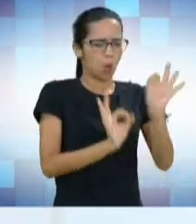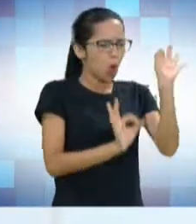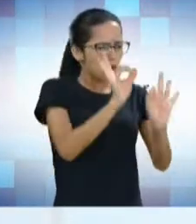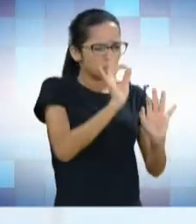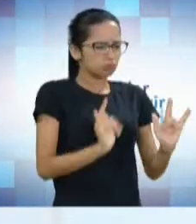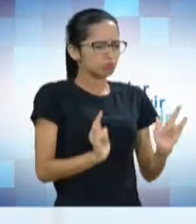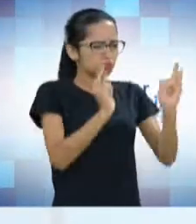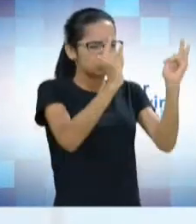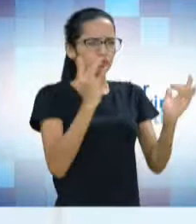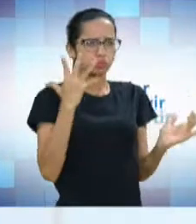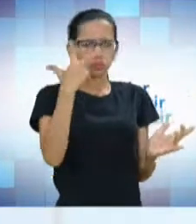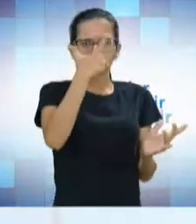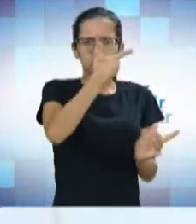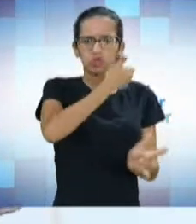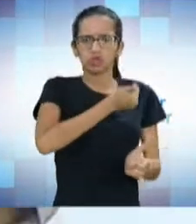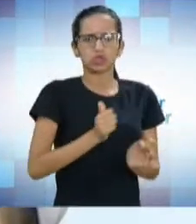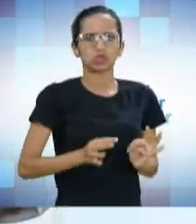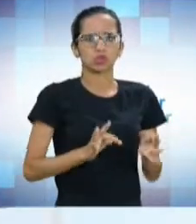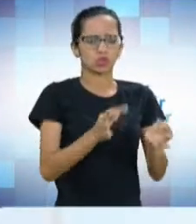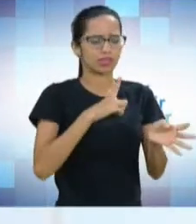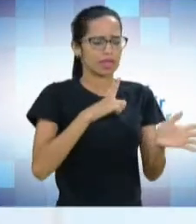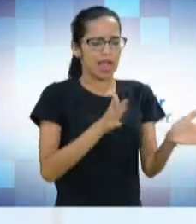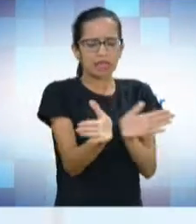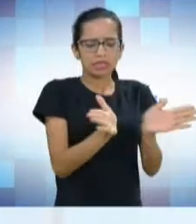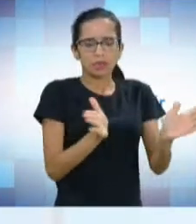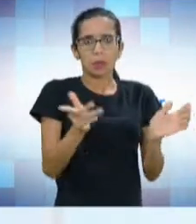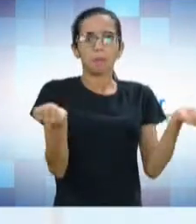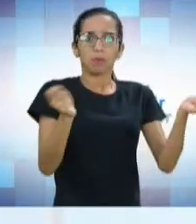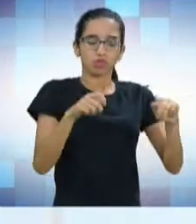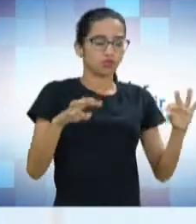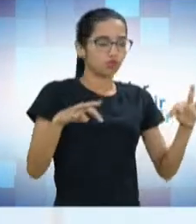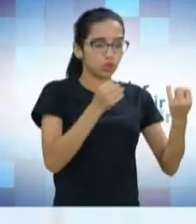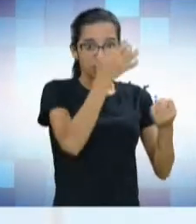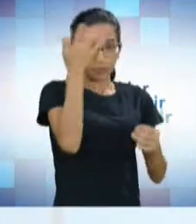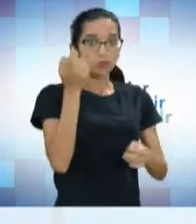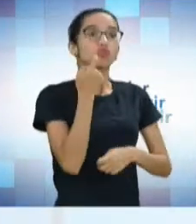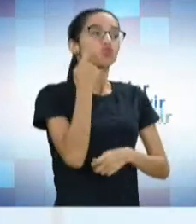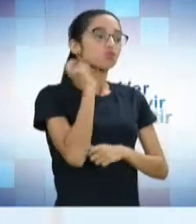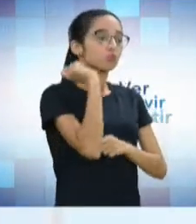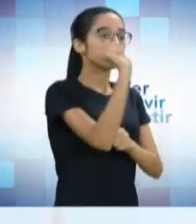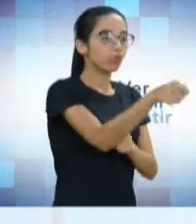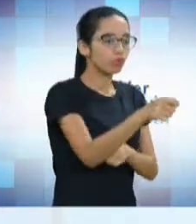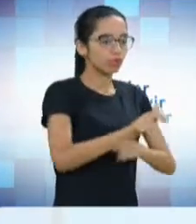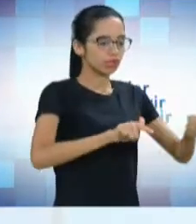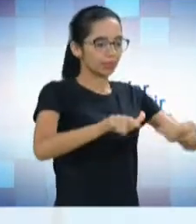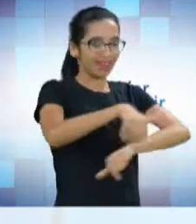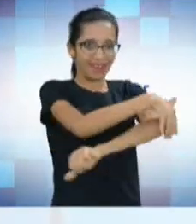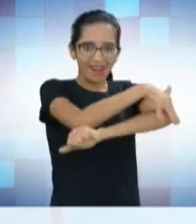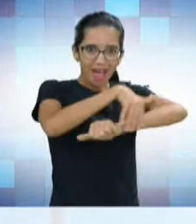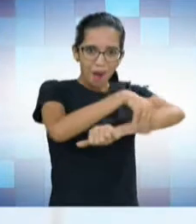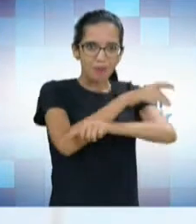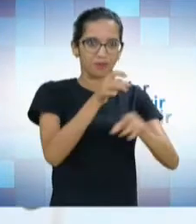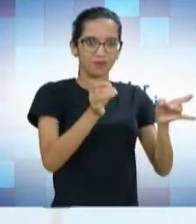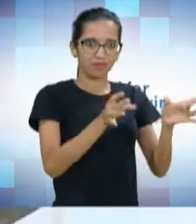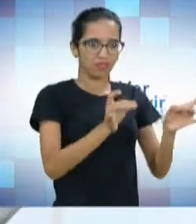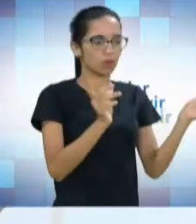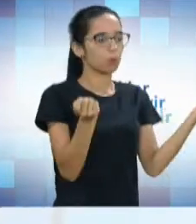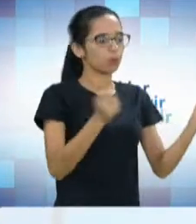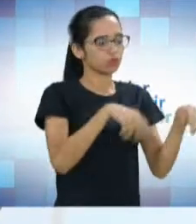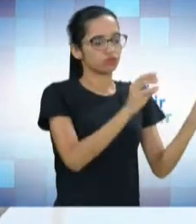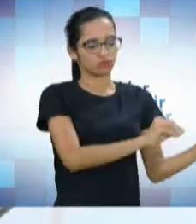pra nós transferir essas pessoas esses pescadores que estão trabalhando na rua na calçada para esse mercado